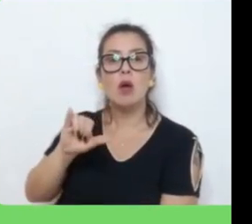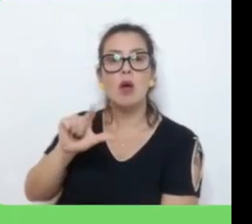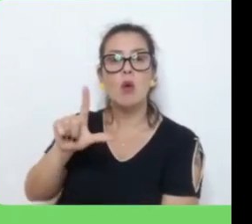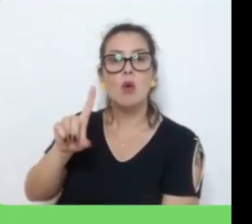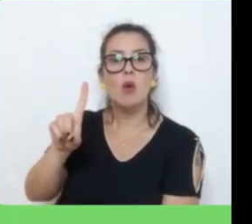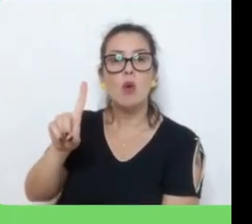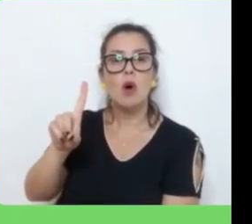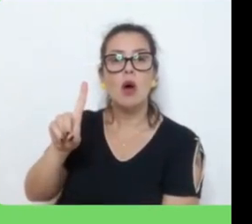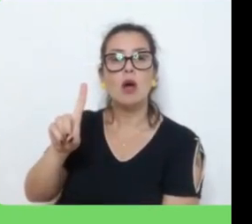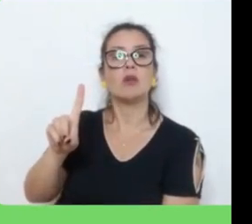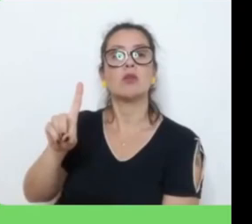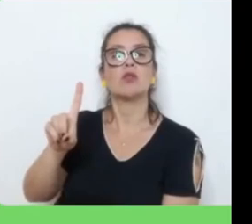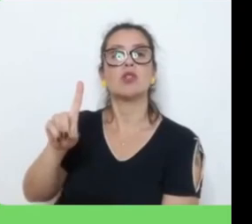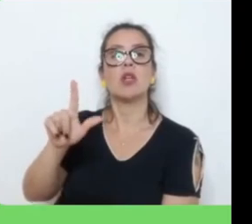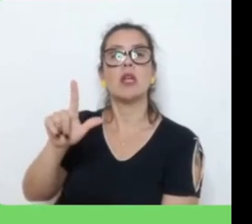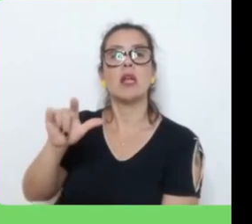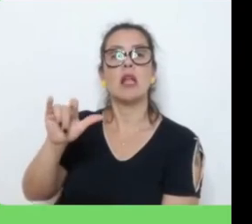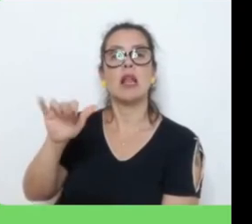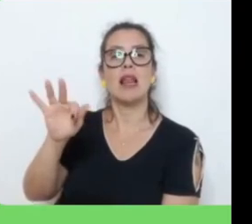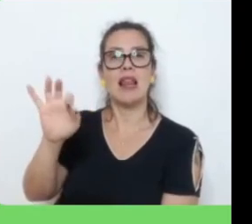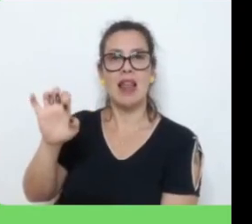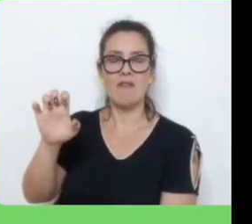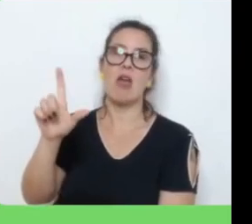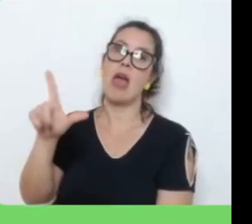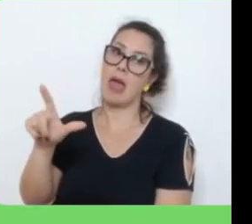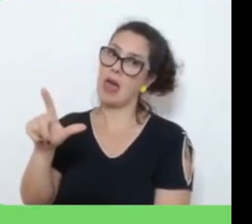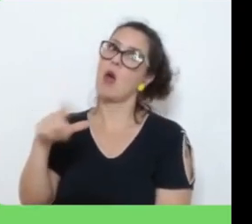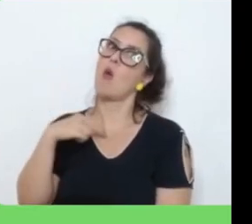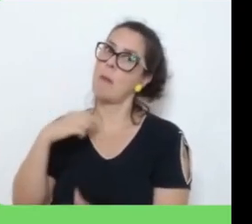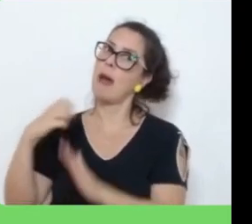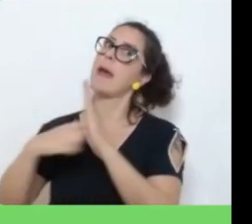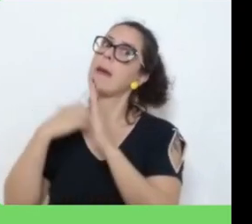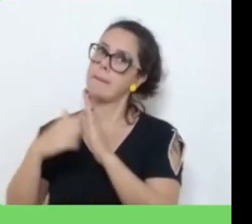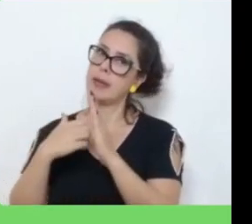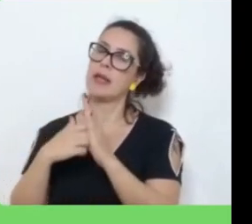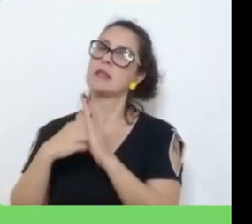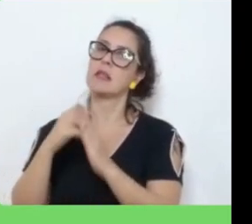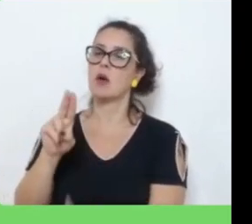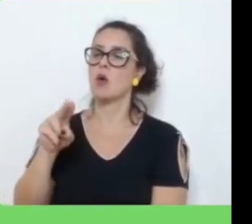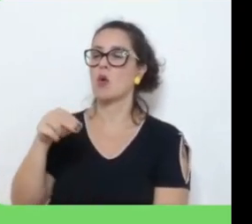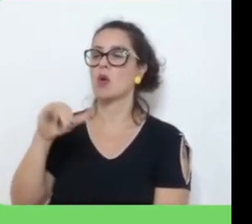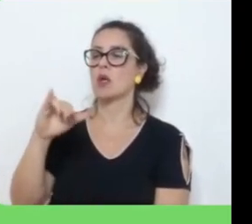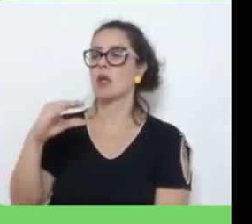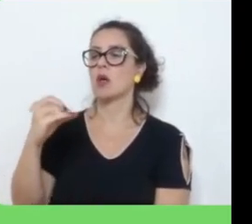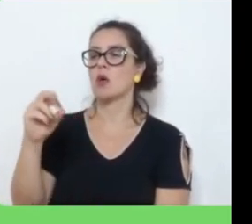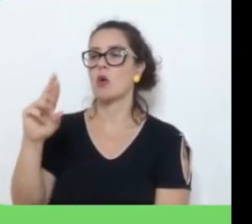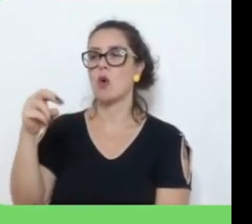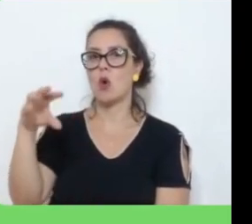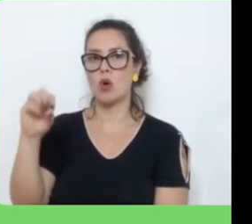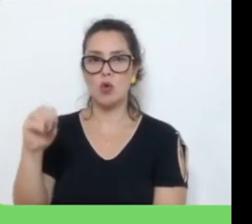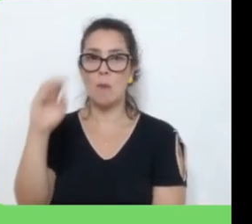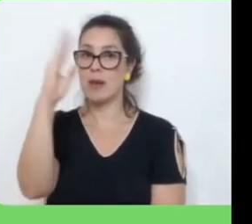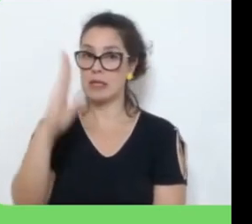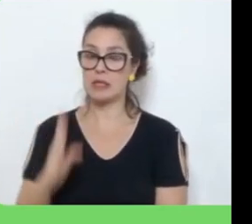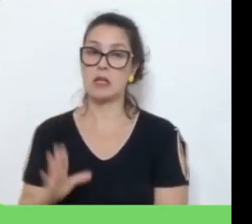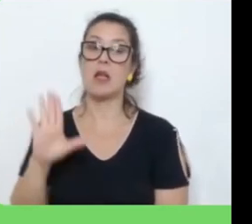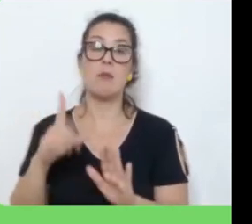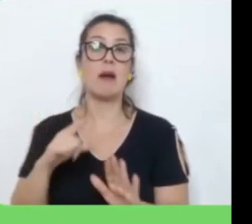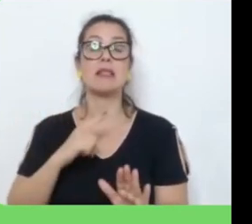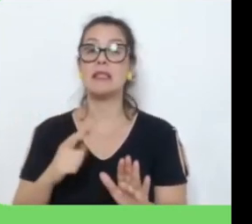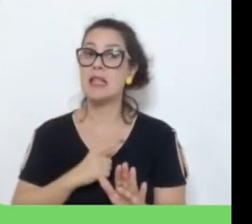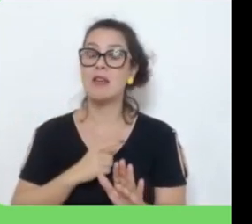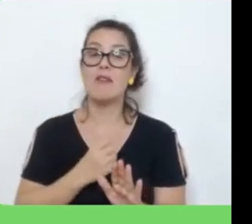fez uma demissão em massa eh tem coleciona outras polêmicas e teve a atuação E aí a gente entra no papo do